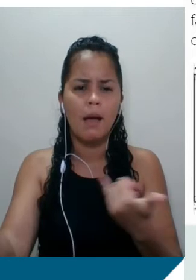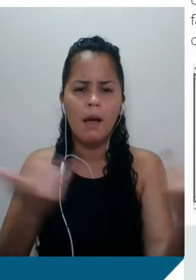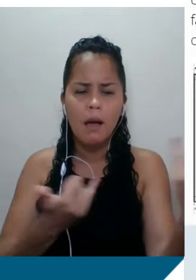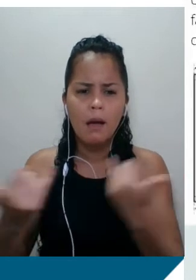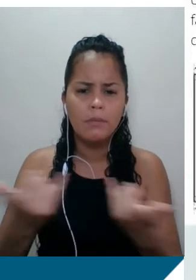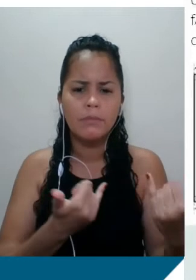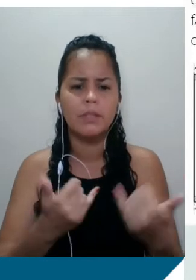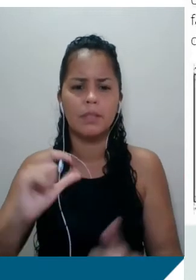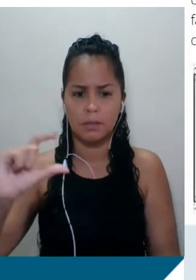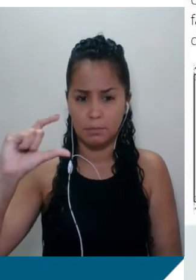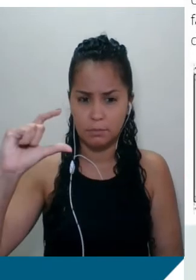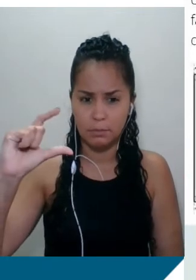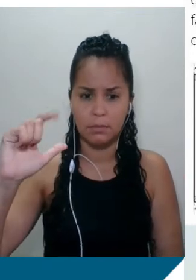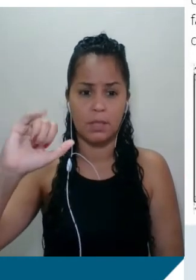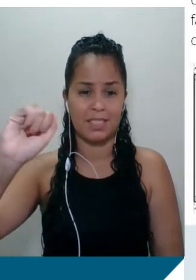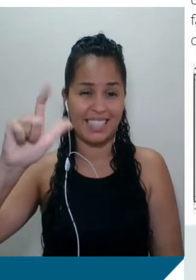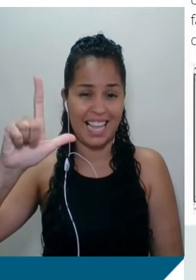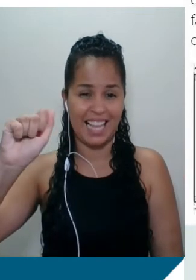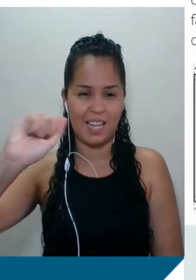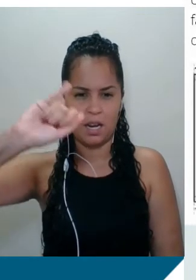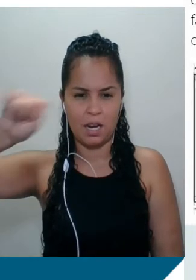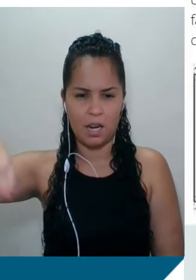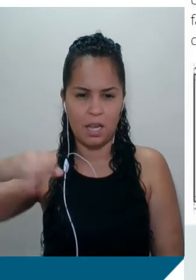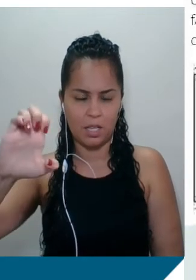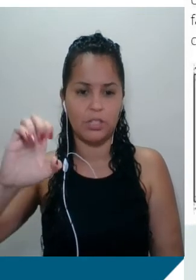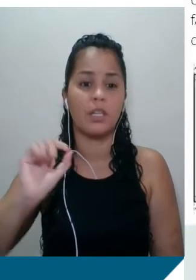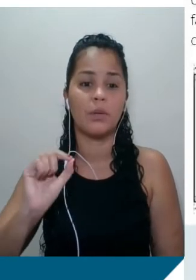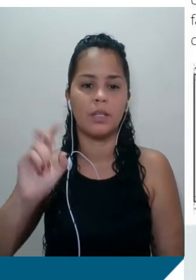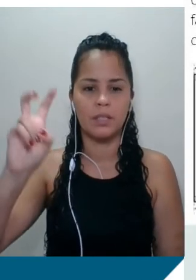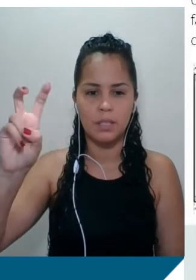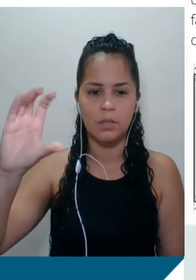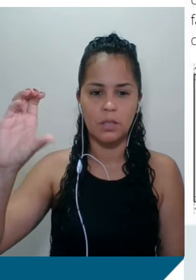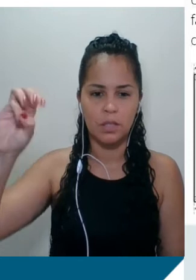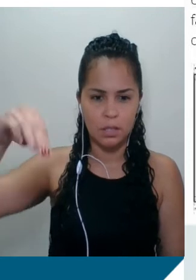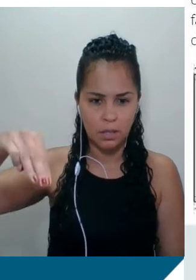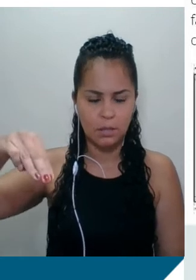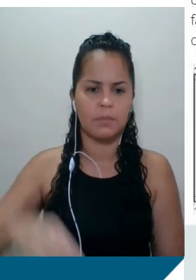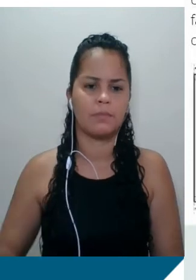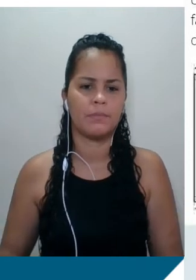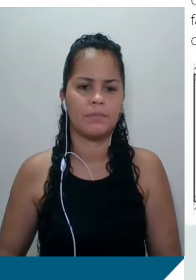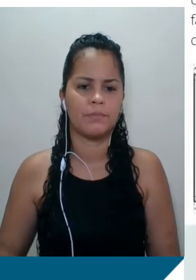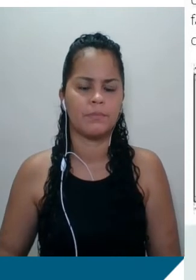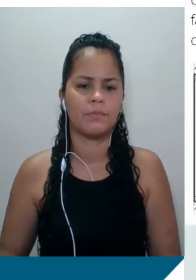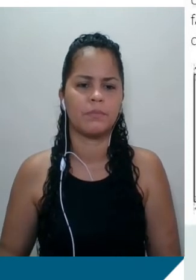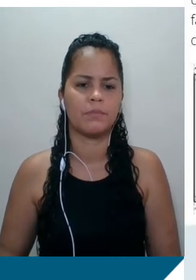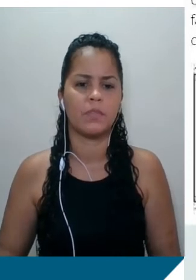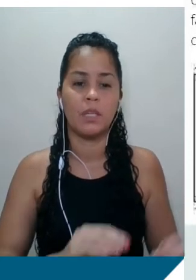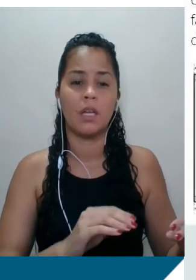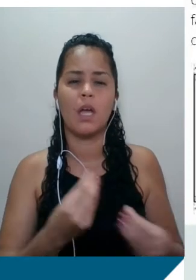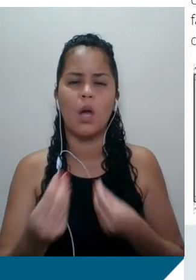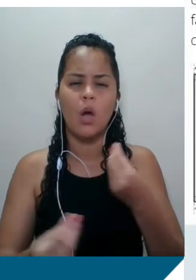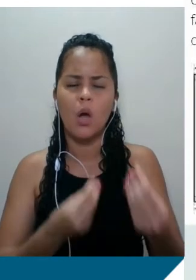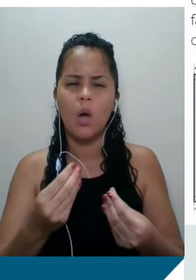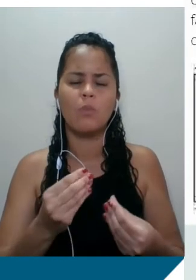espessura, desse projeto, dessa laje, é de 5 centímetros, e que quem vai fazer o transporte desse